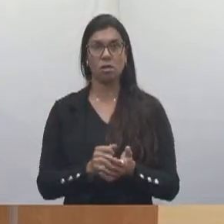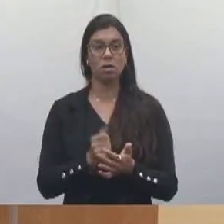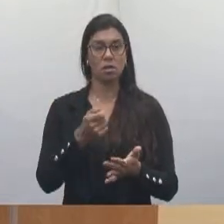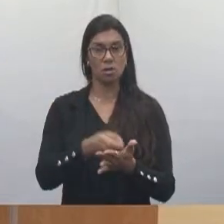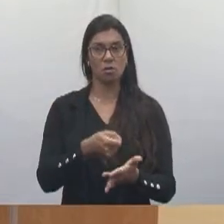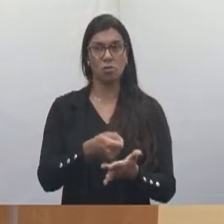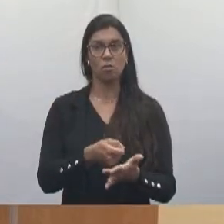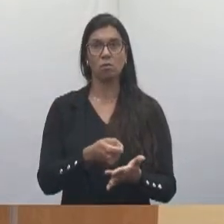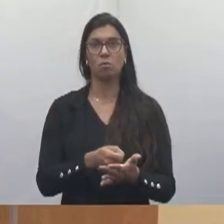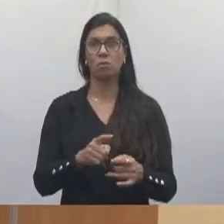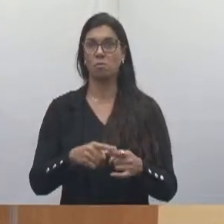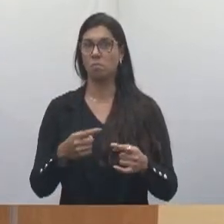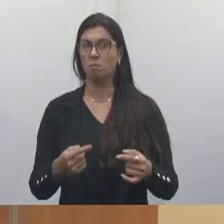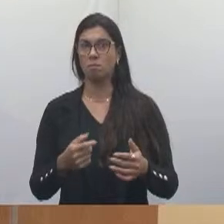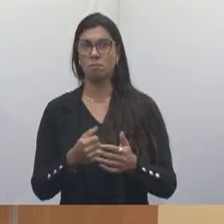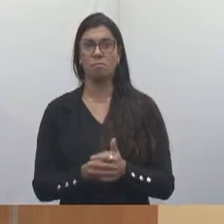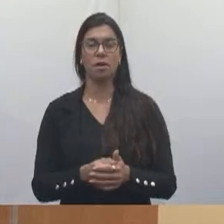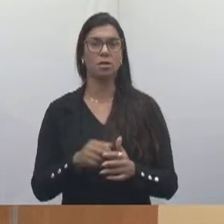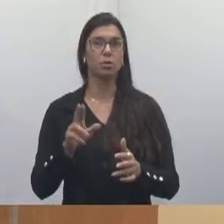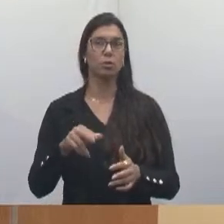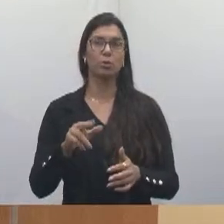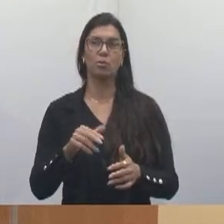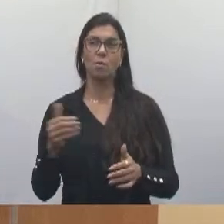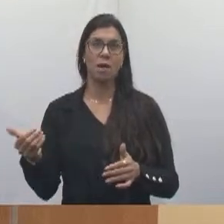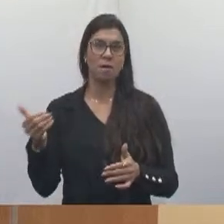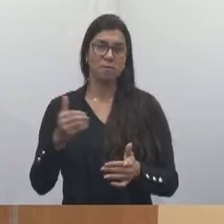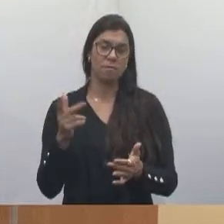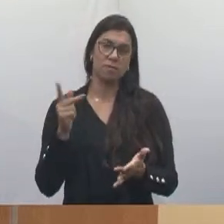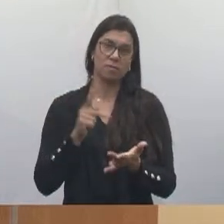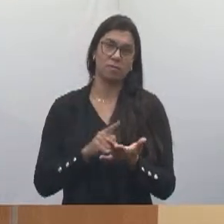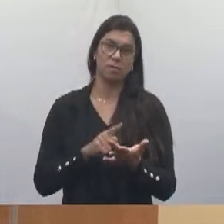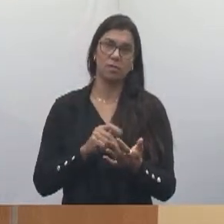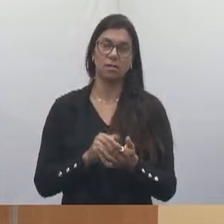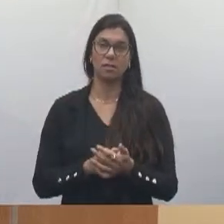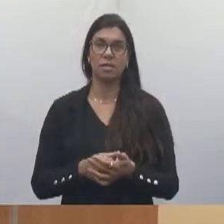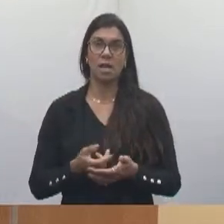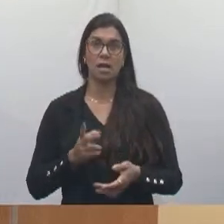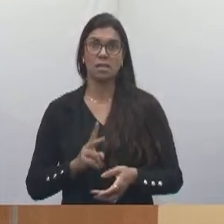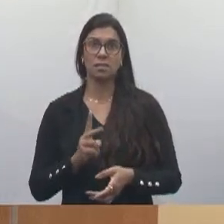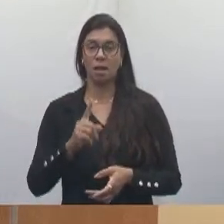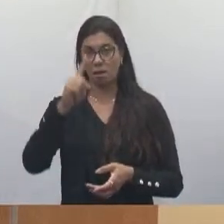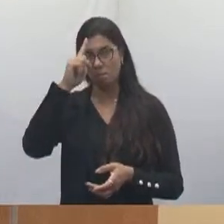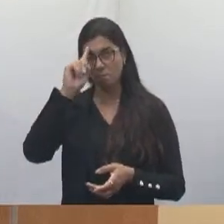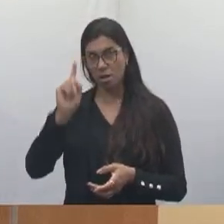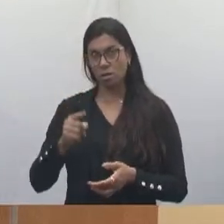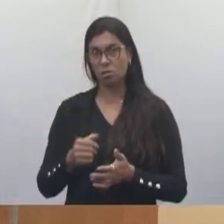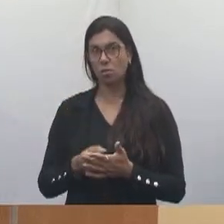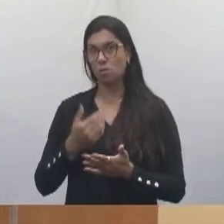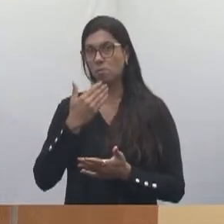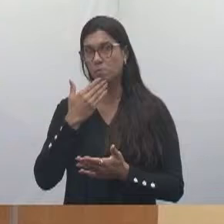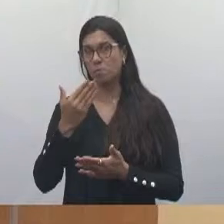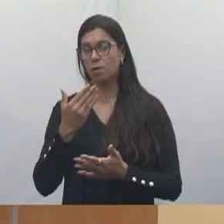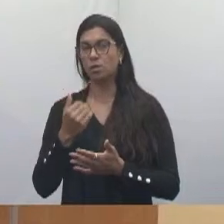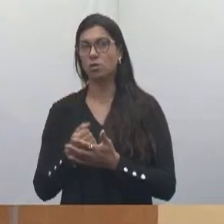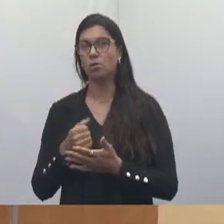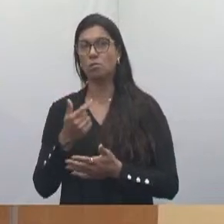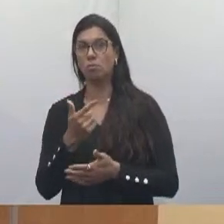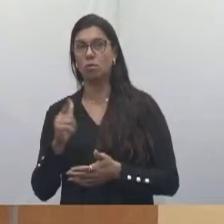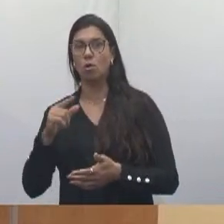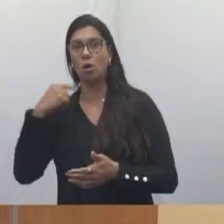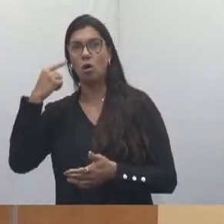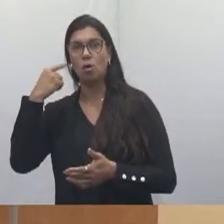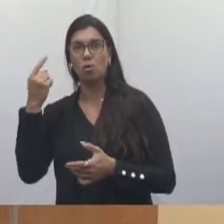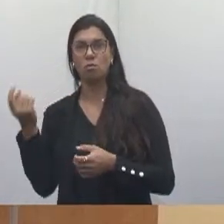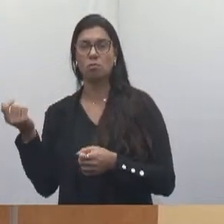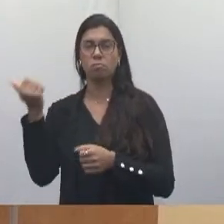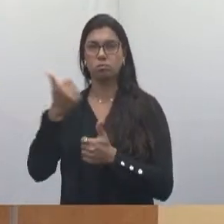mandar advogado aqui para prestar conta. Ir buscar vereador em Caraguá, contar de férias, ir